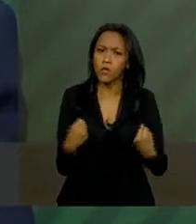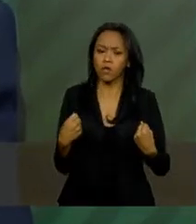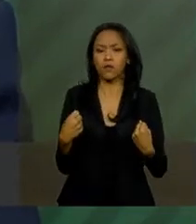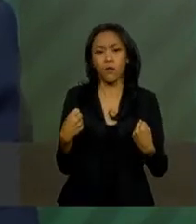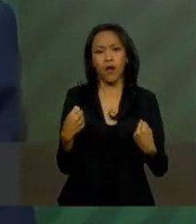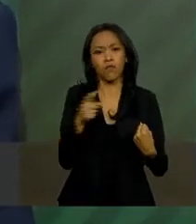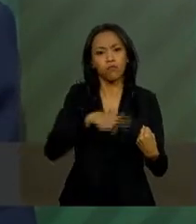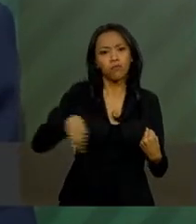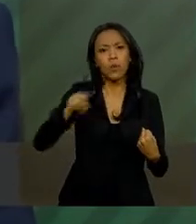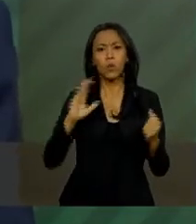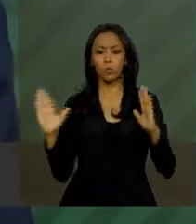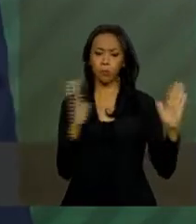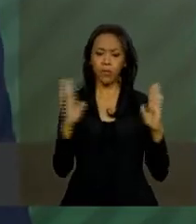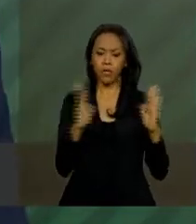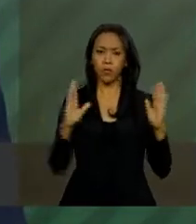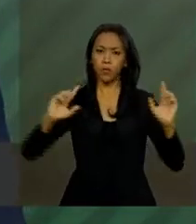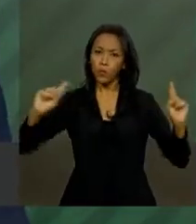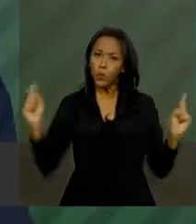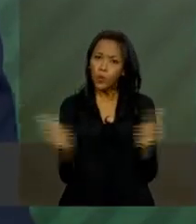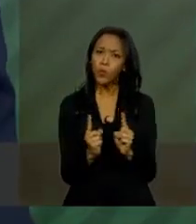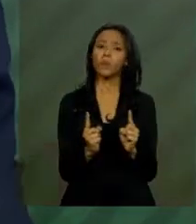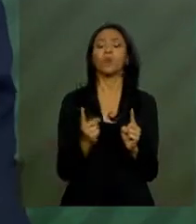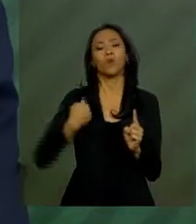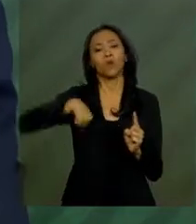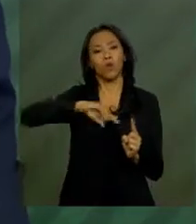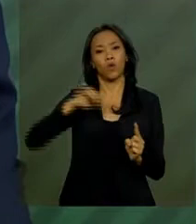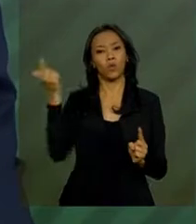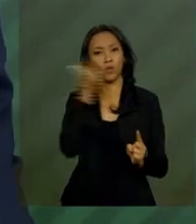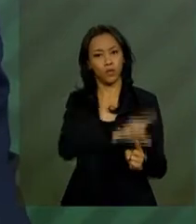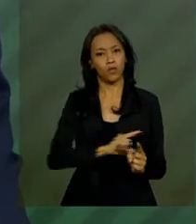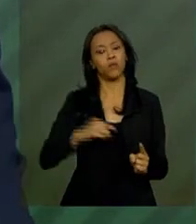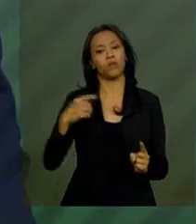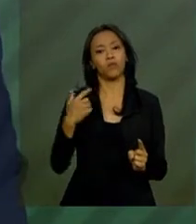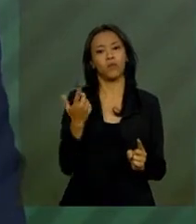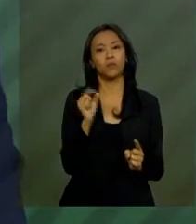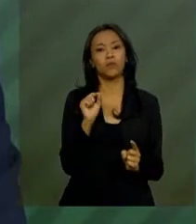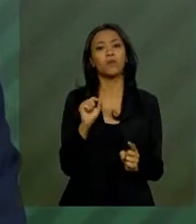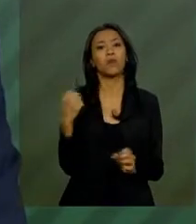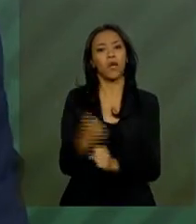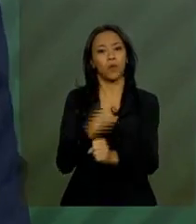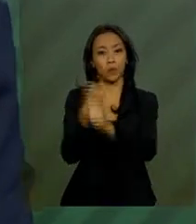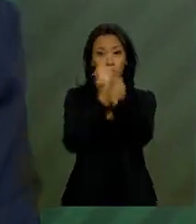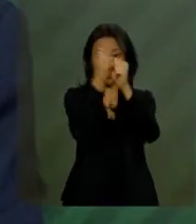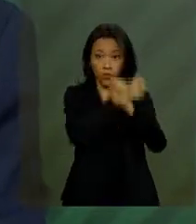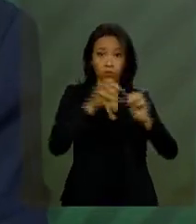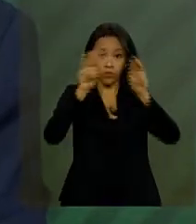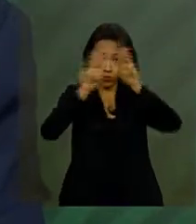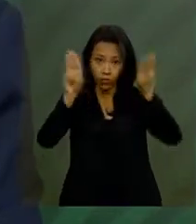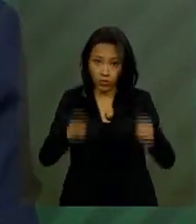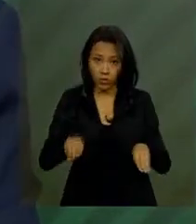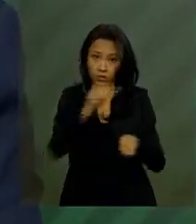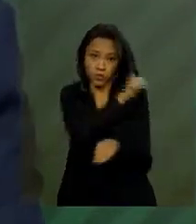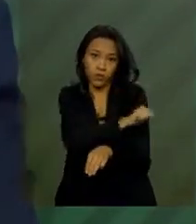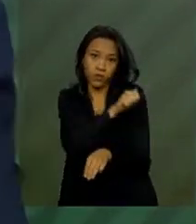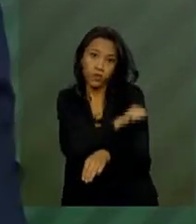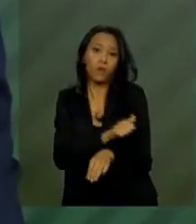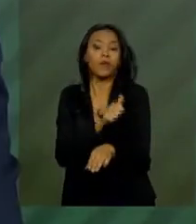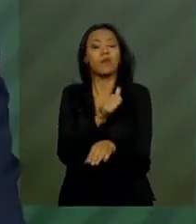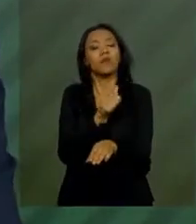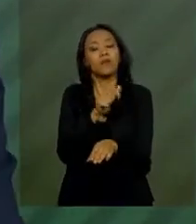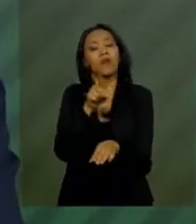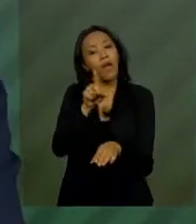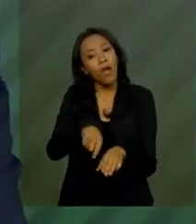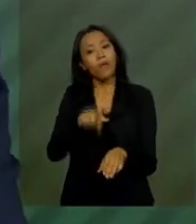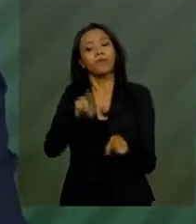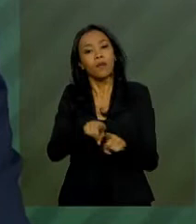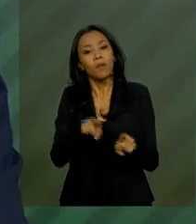prazo possível nós possamos recuperar o edifício e possamos fazer então a recomposição